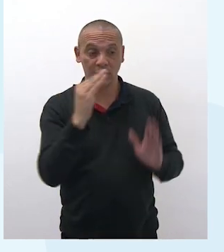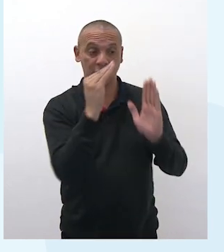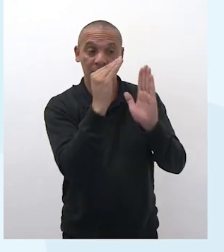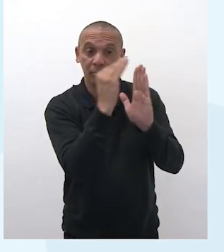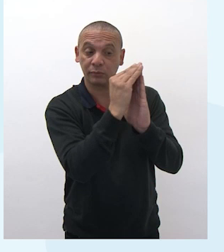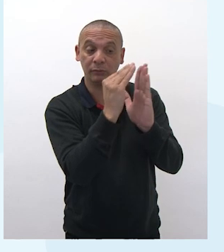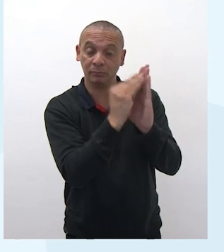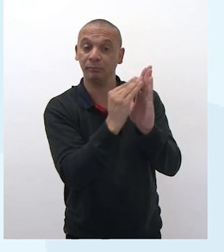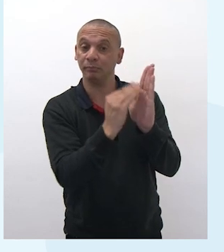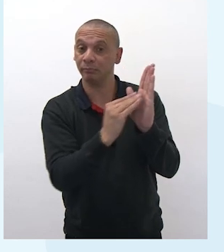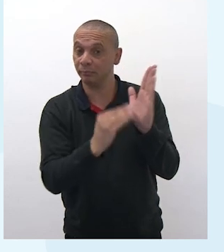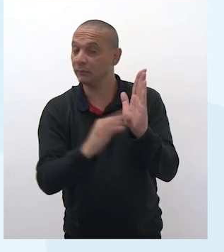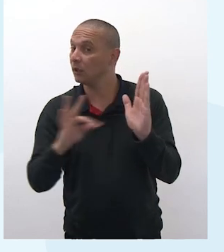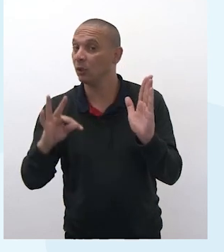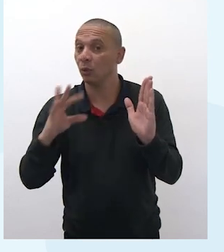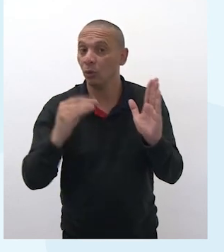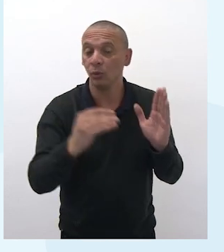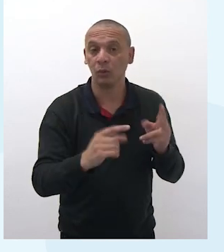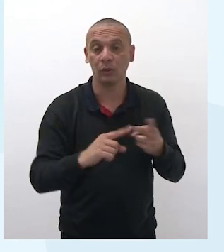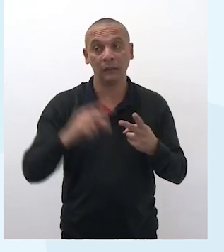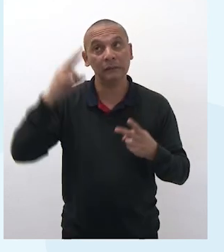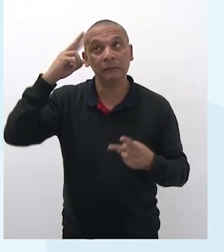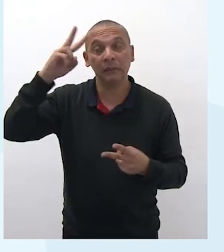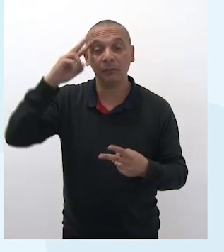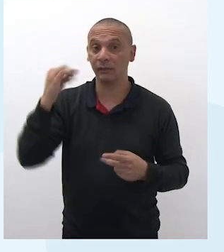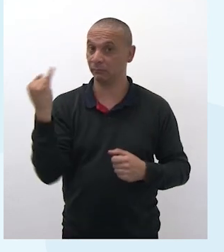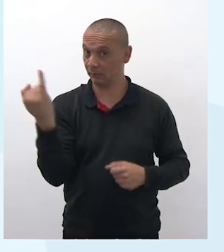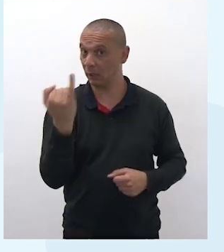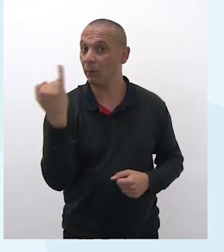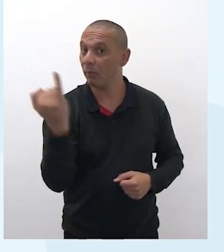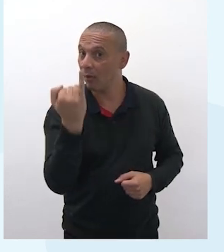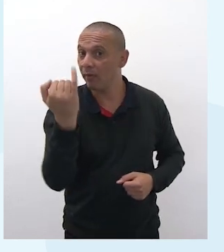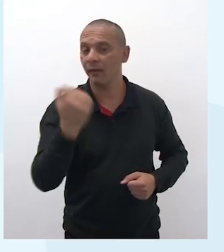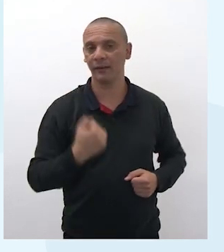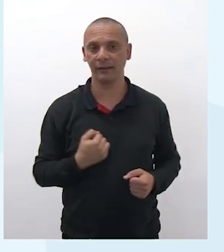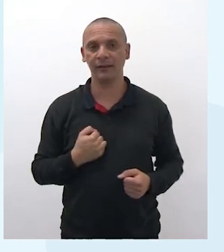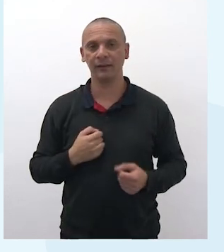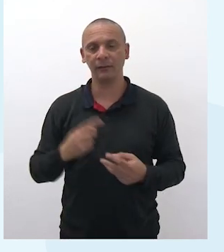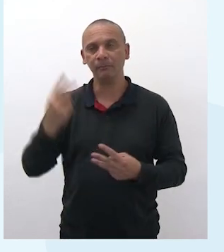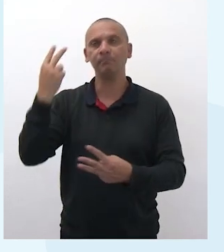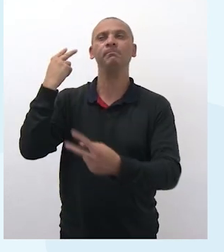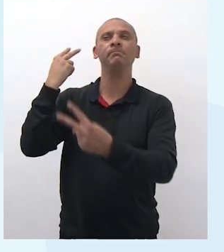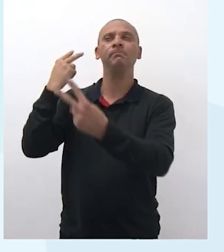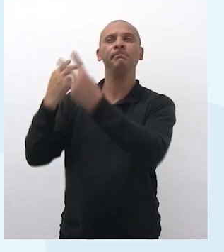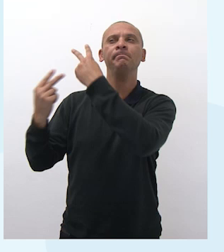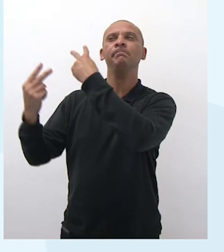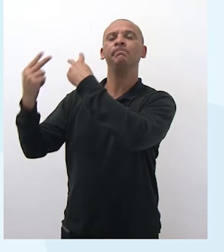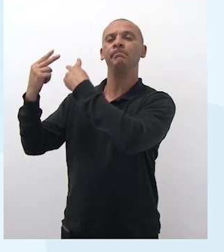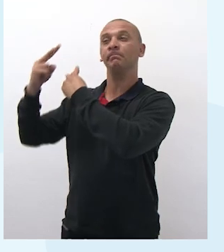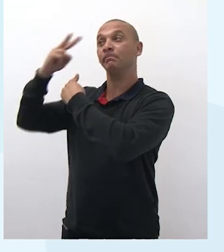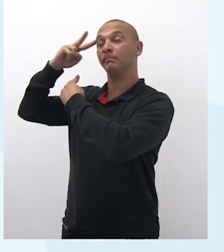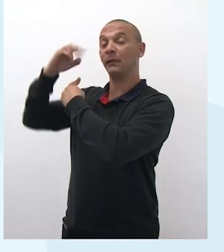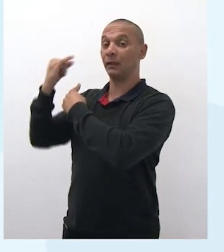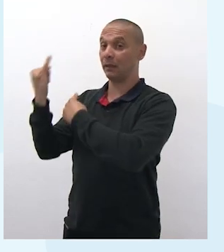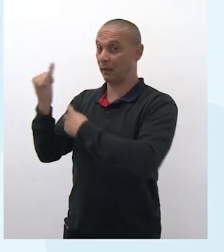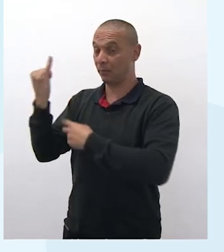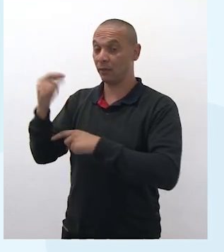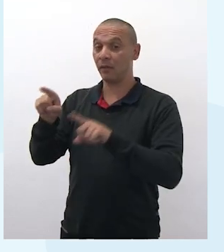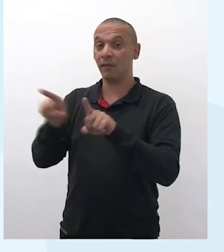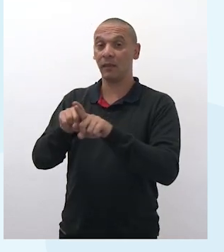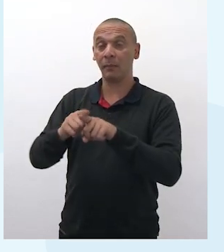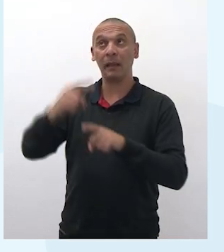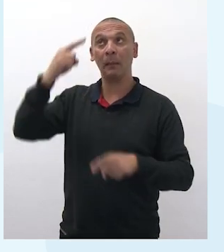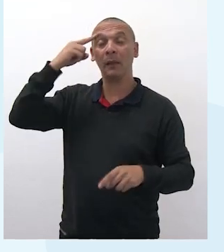registro, da importância da lembrança, da importância da recordação e a projeção para